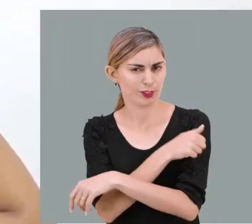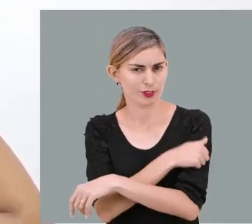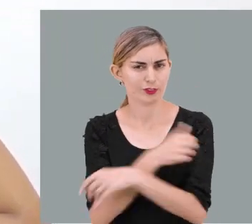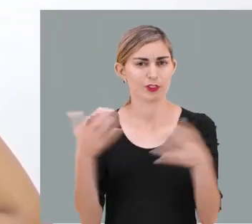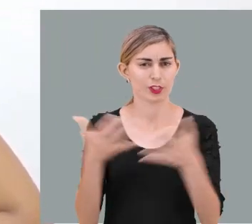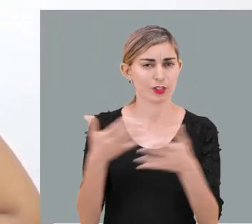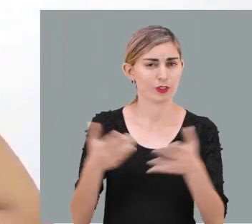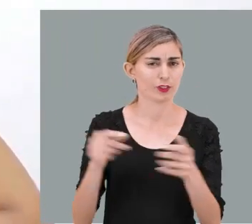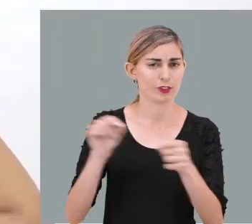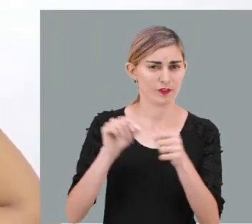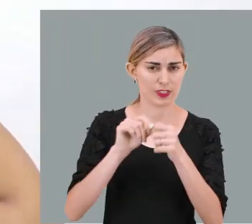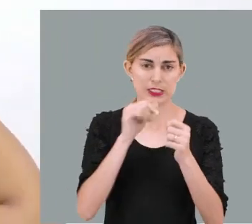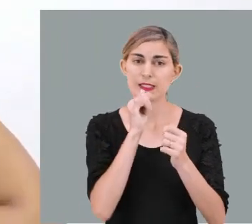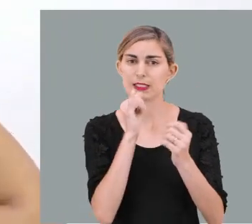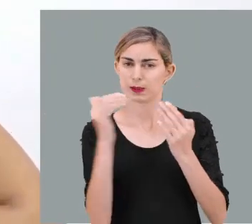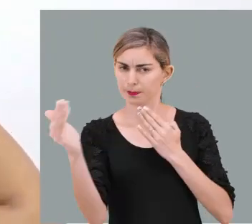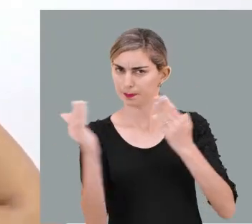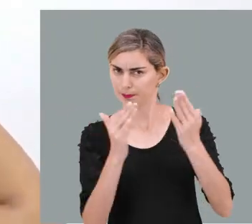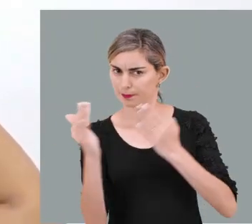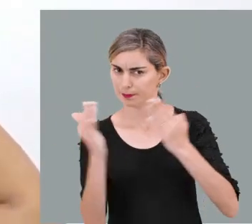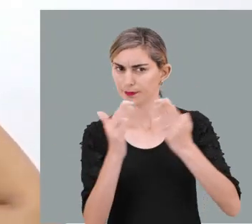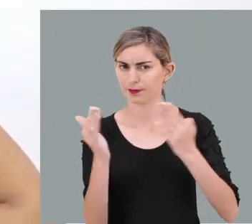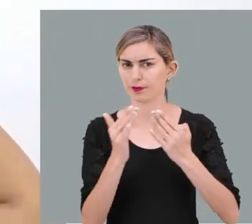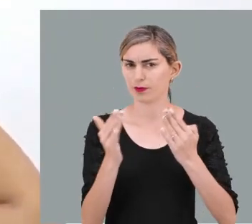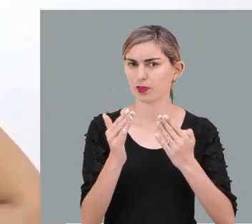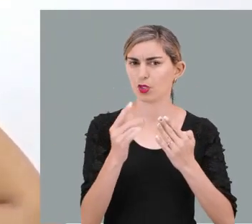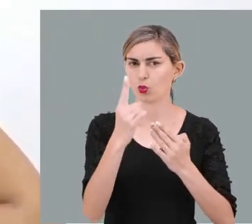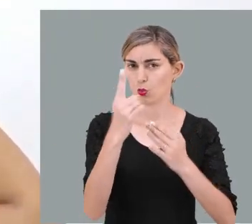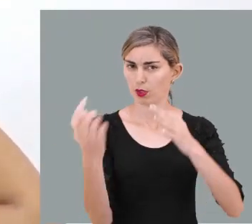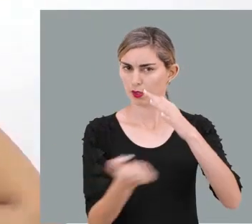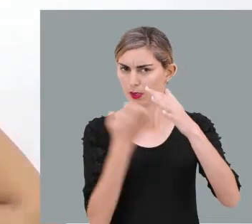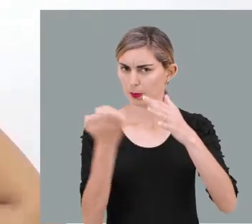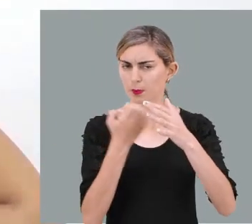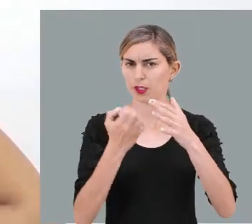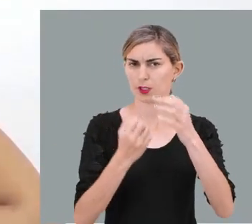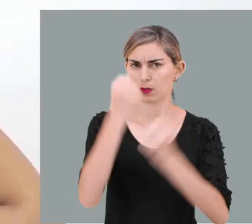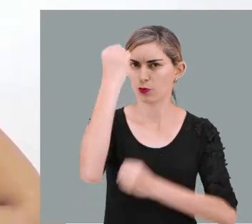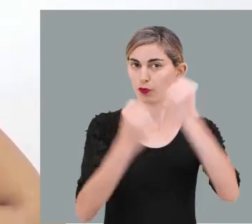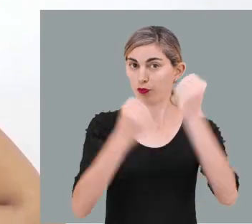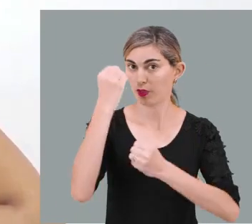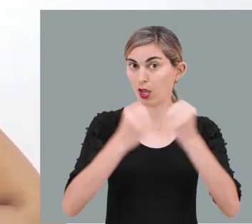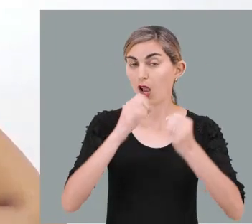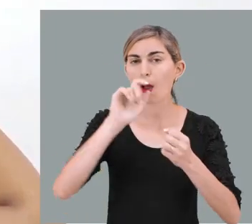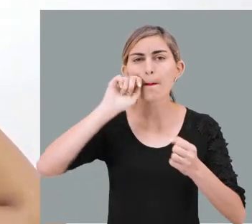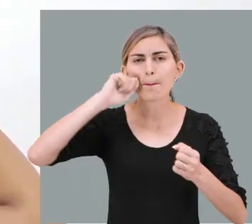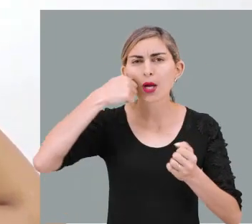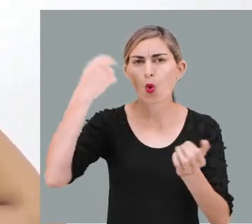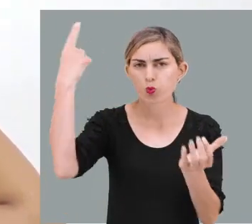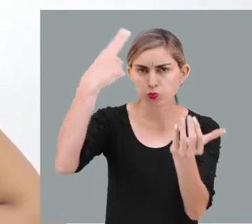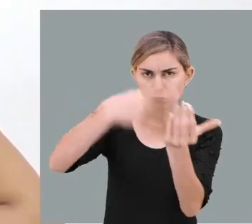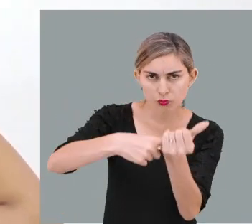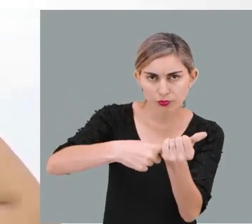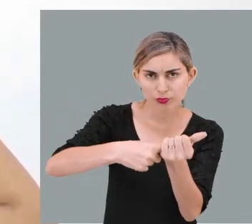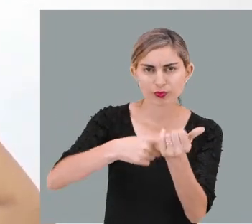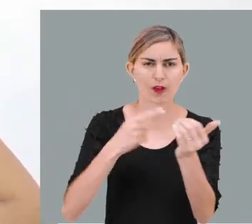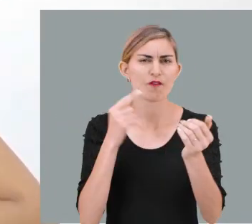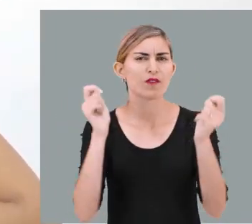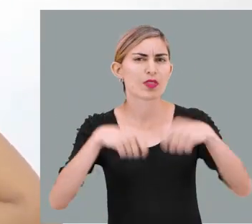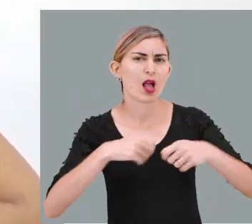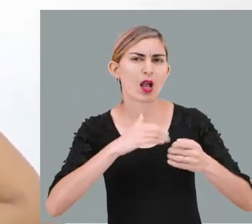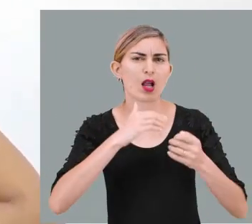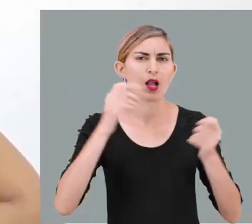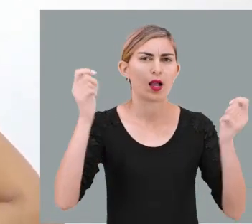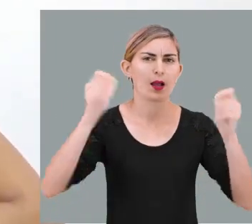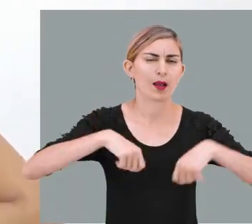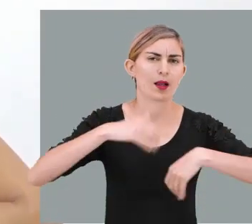Olá, alunos! Agora a gente vai fazer um exemplo de uma empresa fabricante de sanduíches. A gente vai verificar a